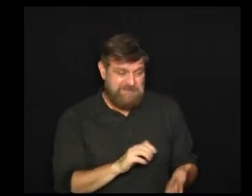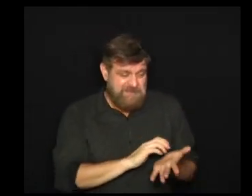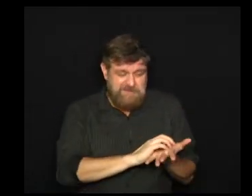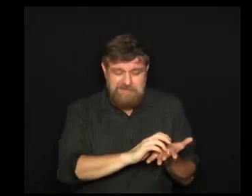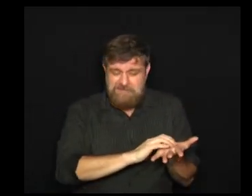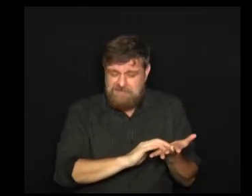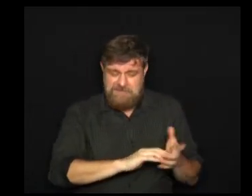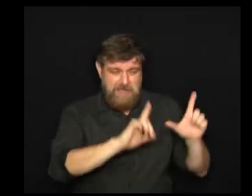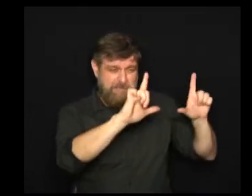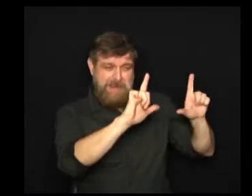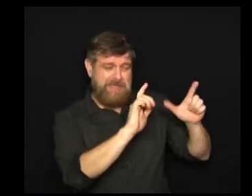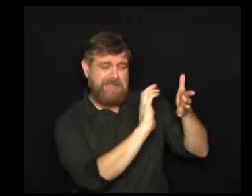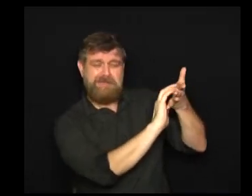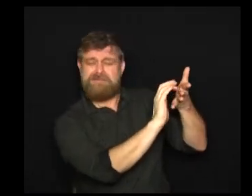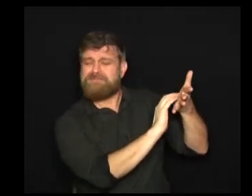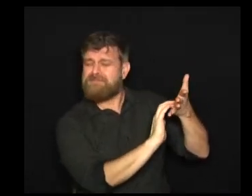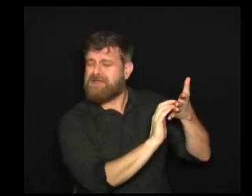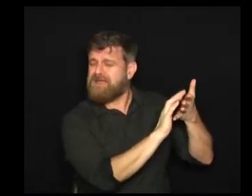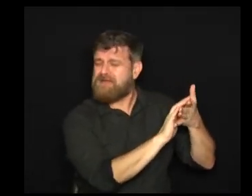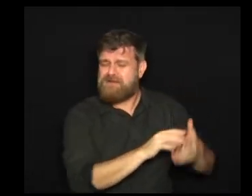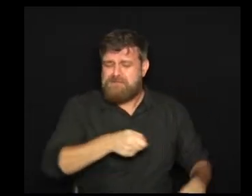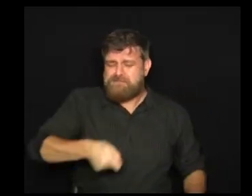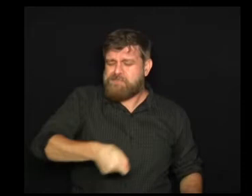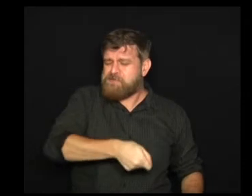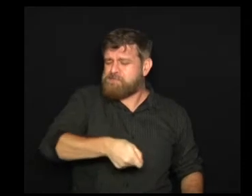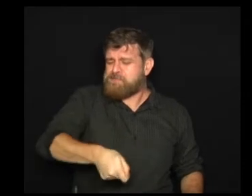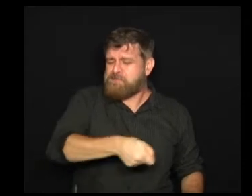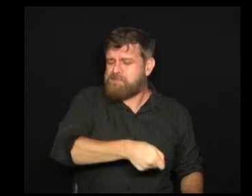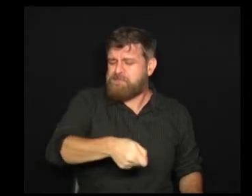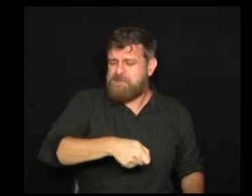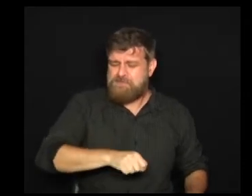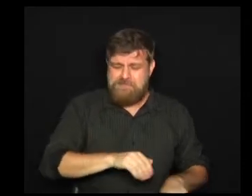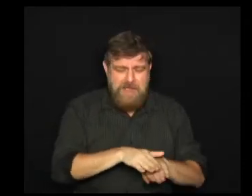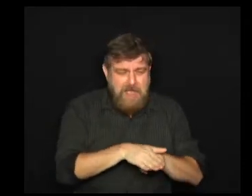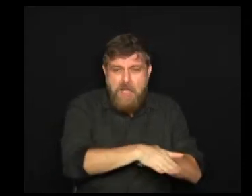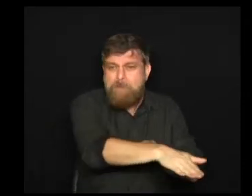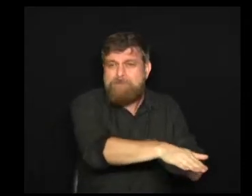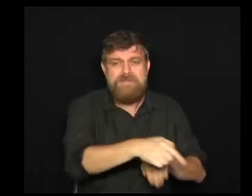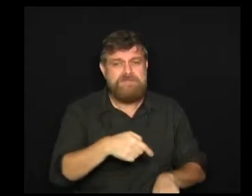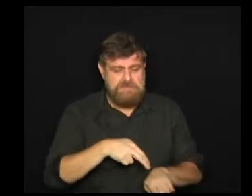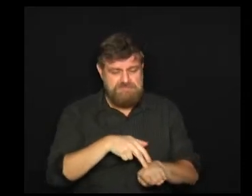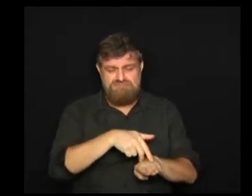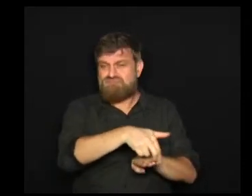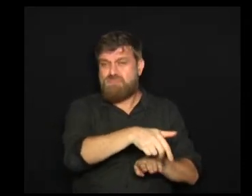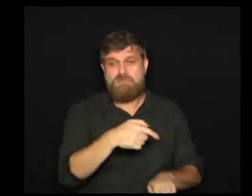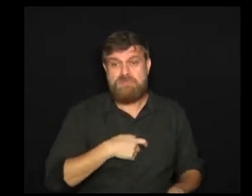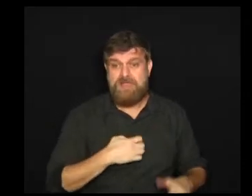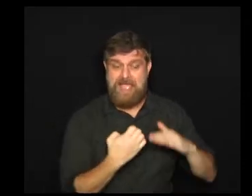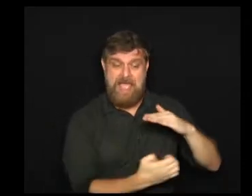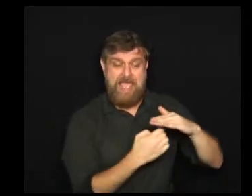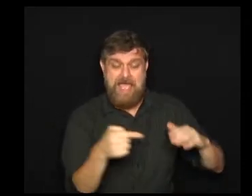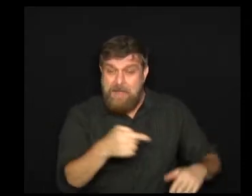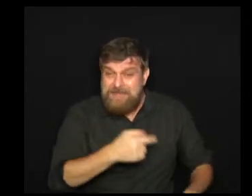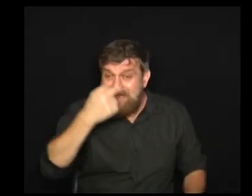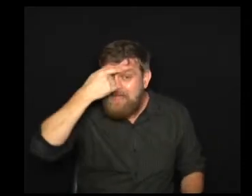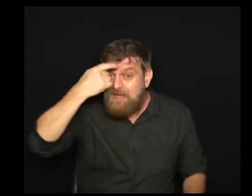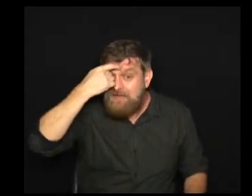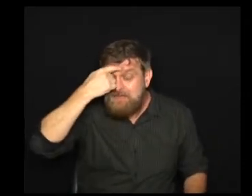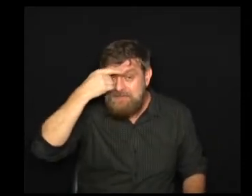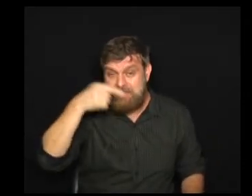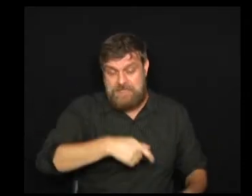nos lugares, você não tem piso tátil. Então, a própria empresa precisa se conscientizar de que ela tem que